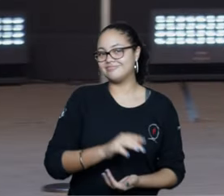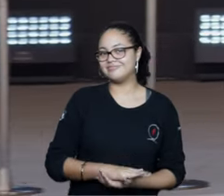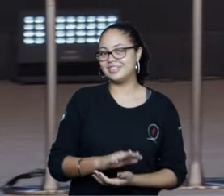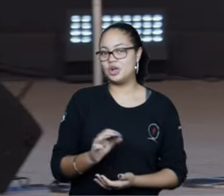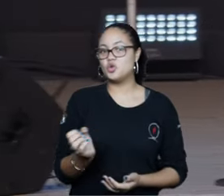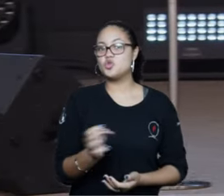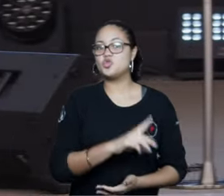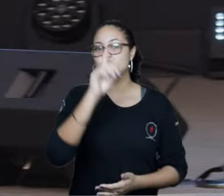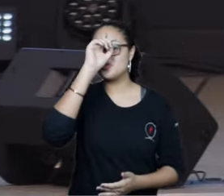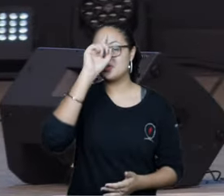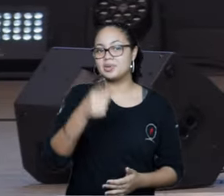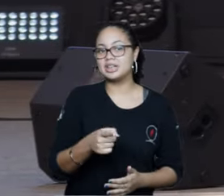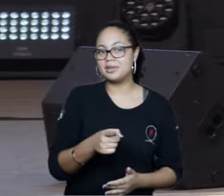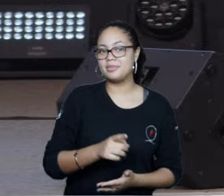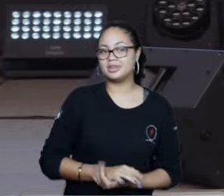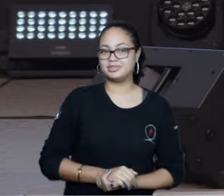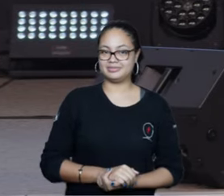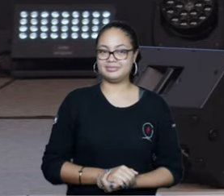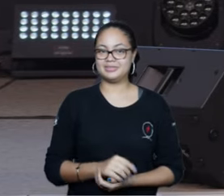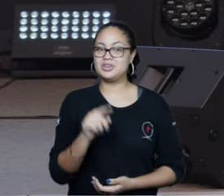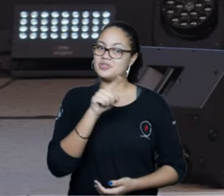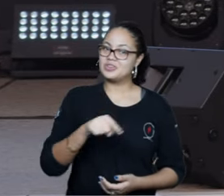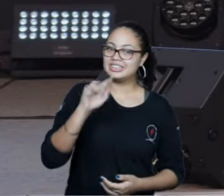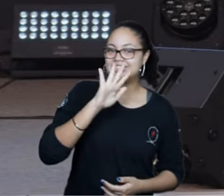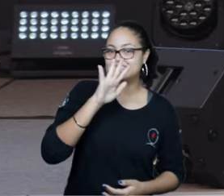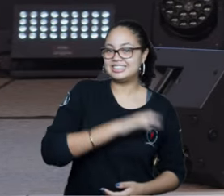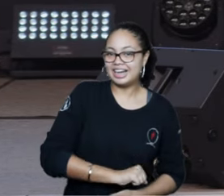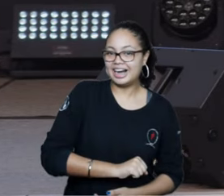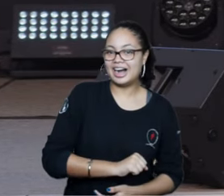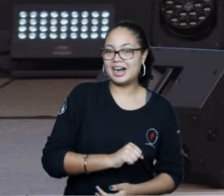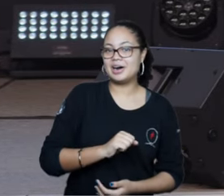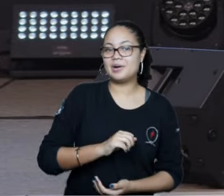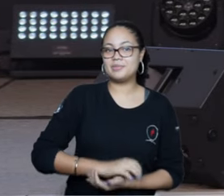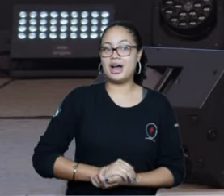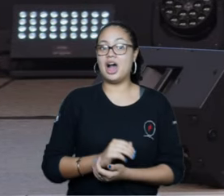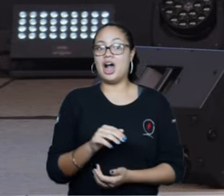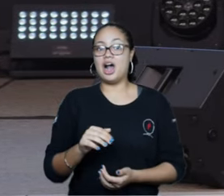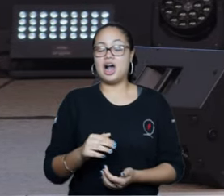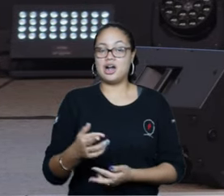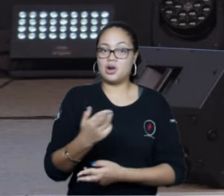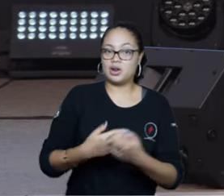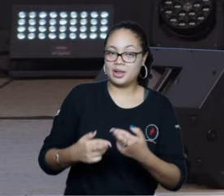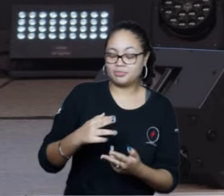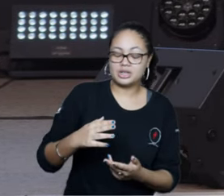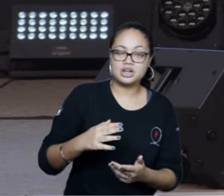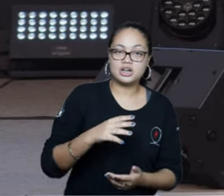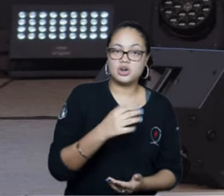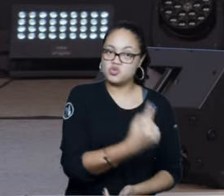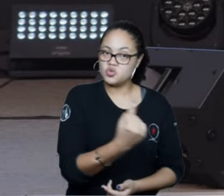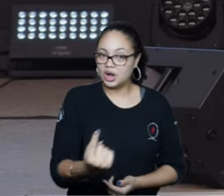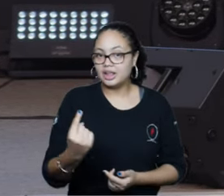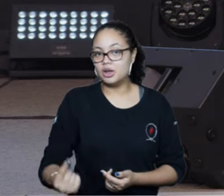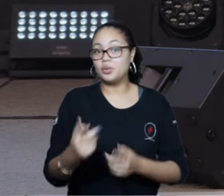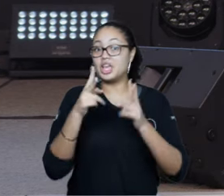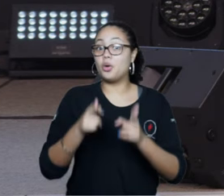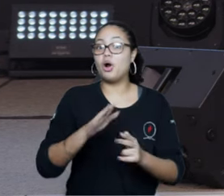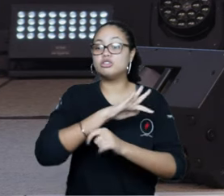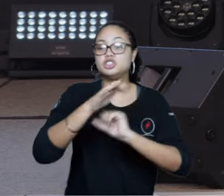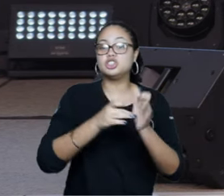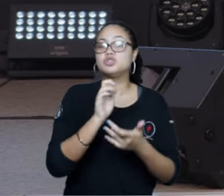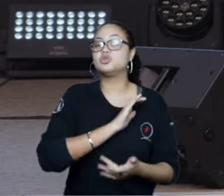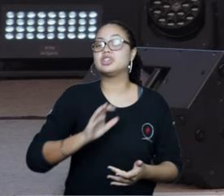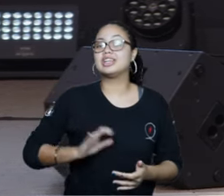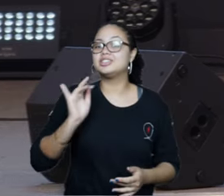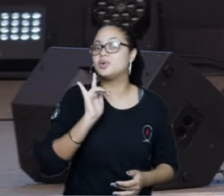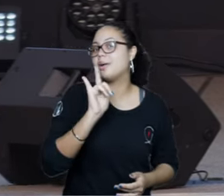Mandamento vos dou que vos uns aos outros eu fui saber a casa caiu eu não